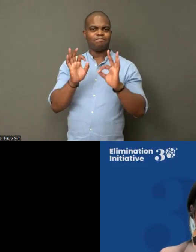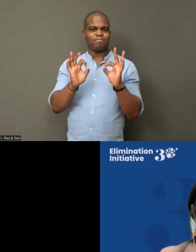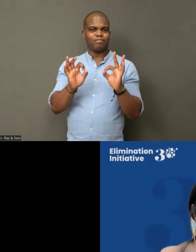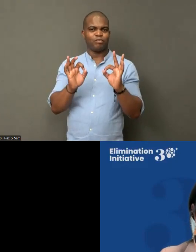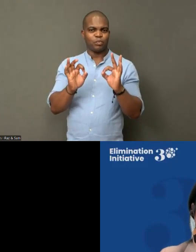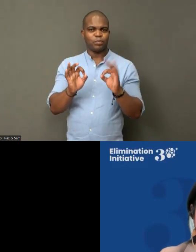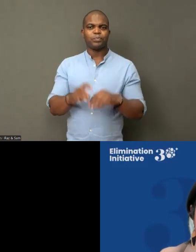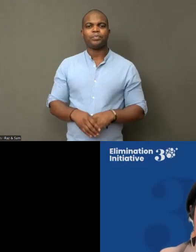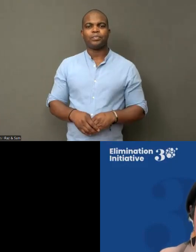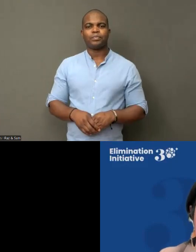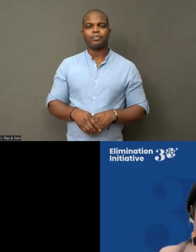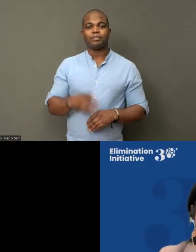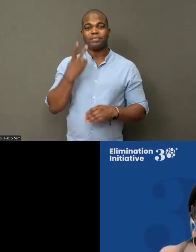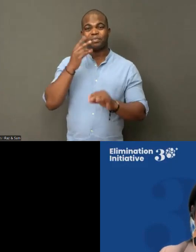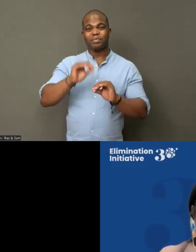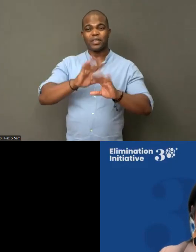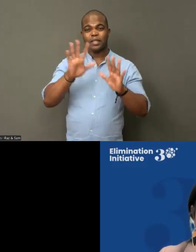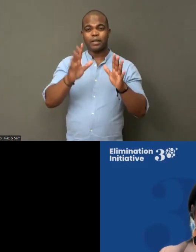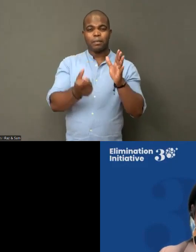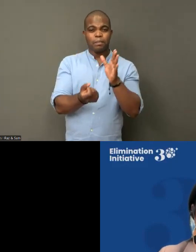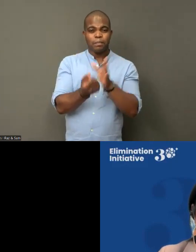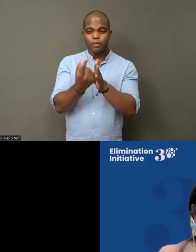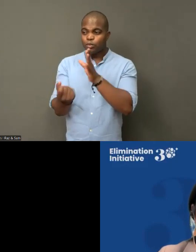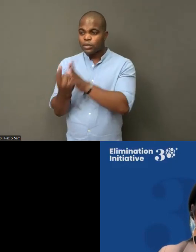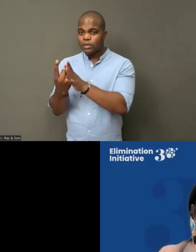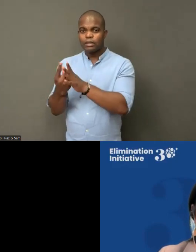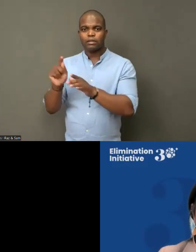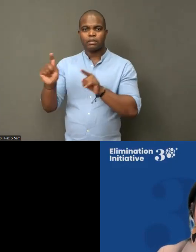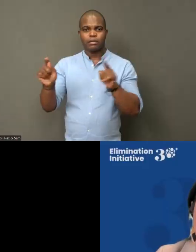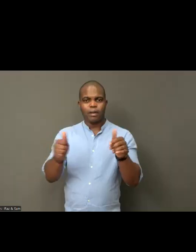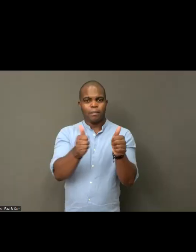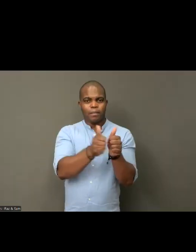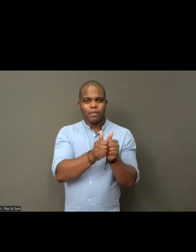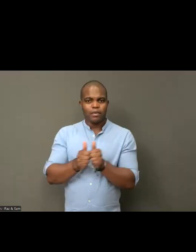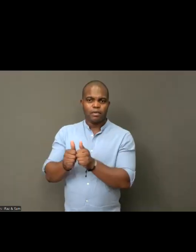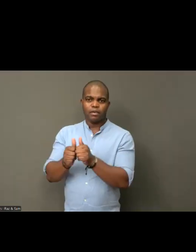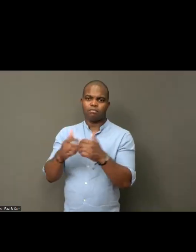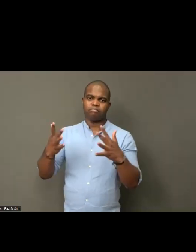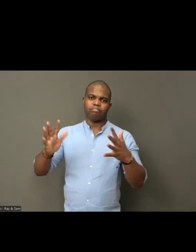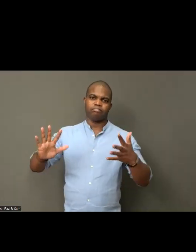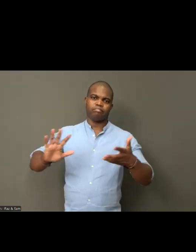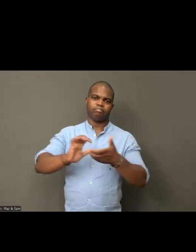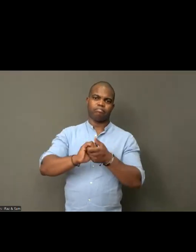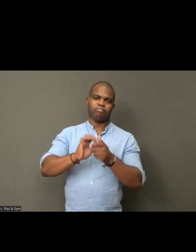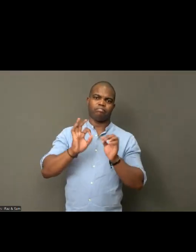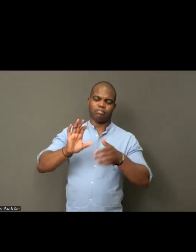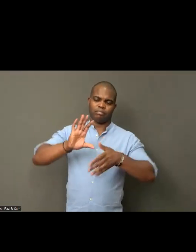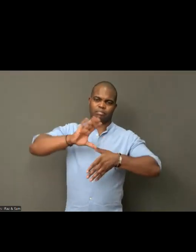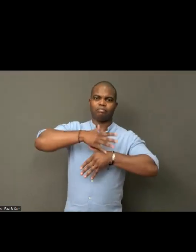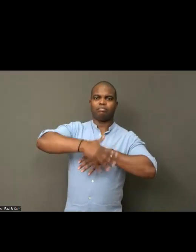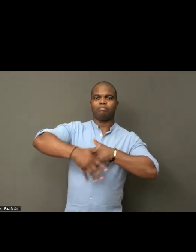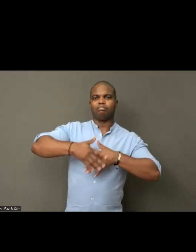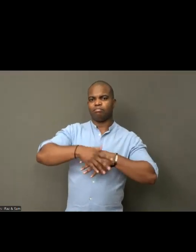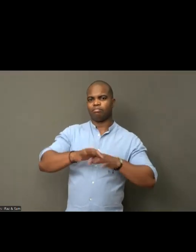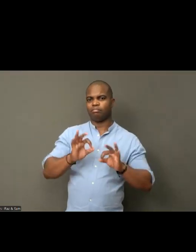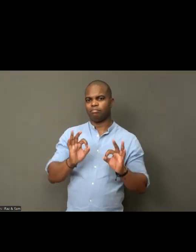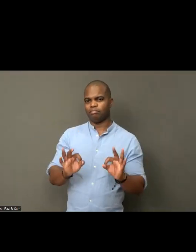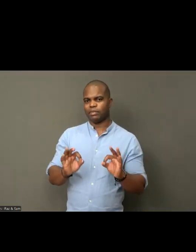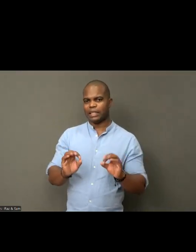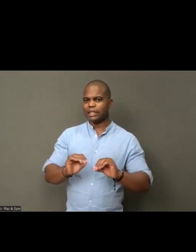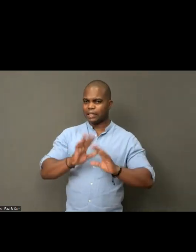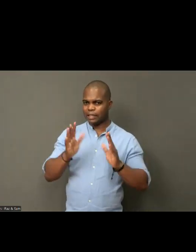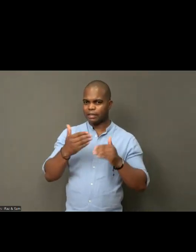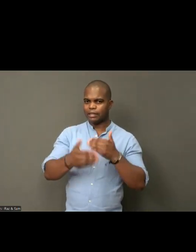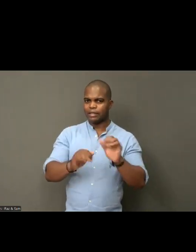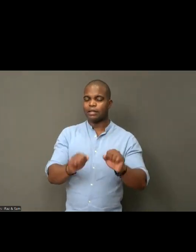juntarem neste esforço ambicioso de melhorar a saúde nas Américas. Muito obrigado. Então, agora, nós vamos passar para a parte de